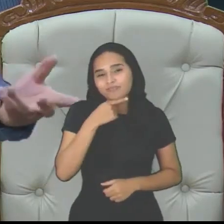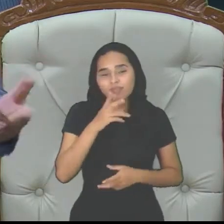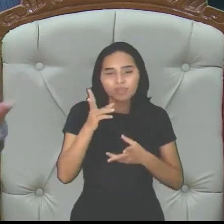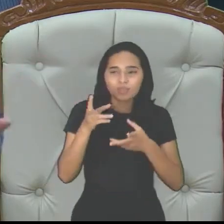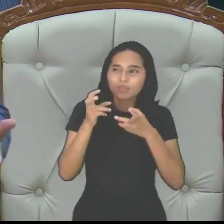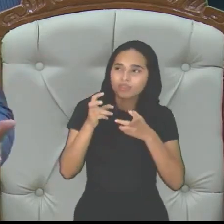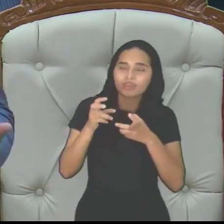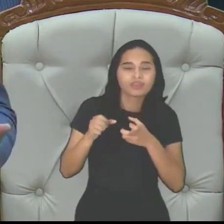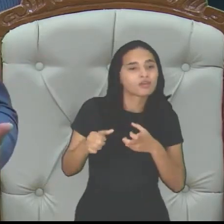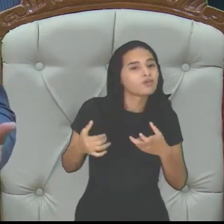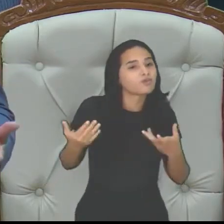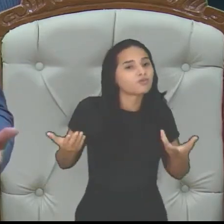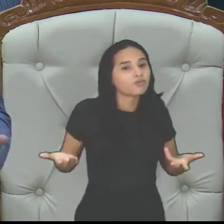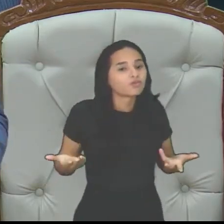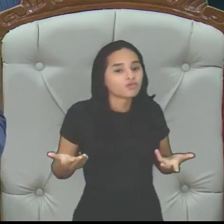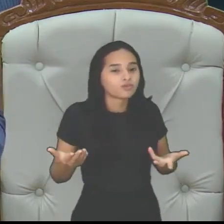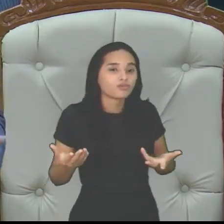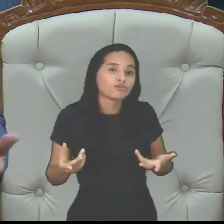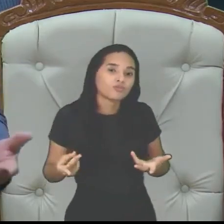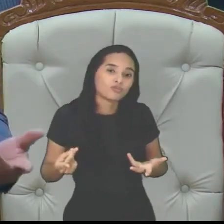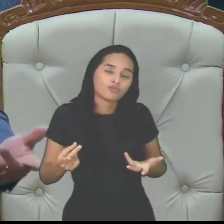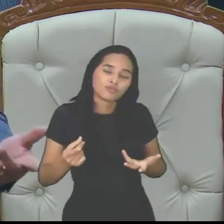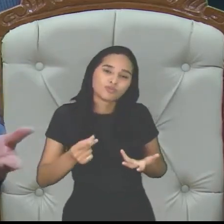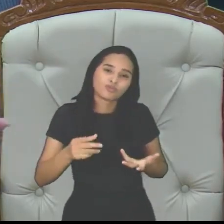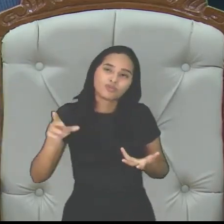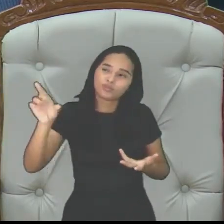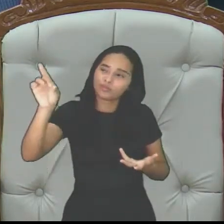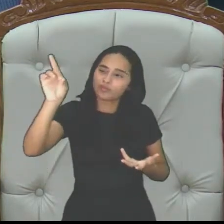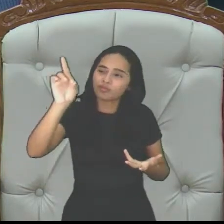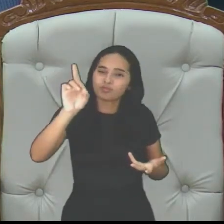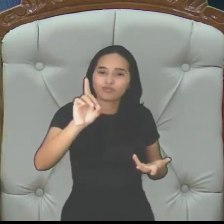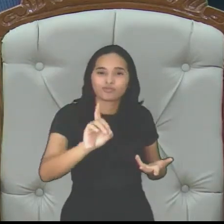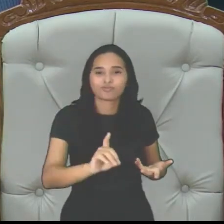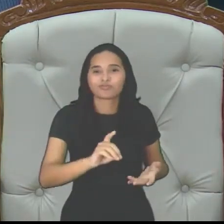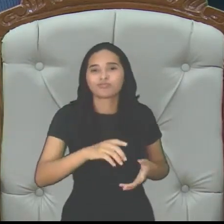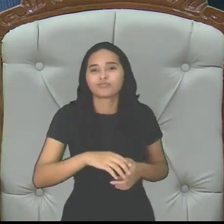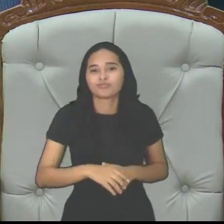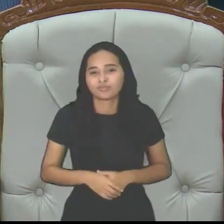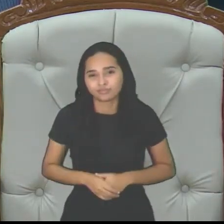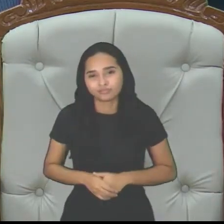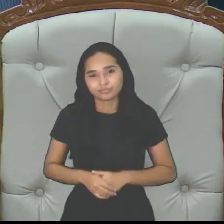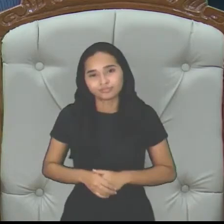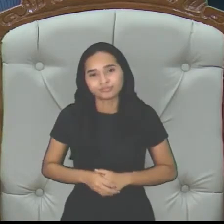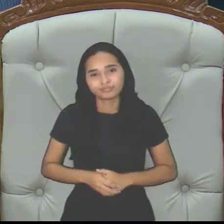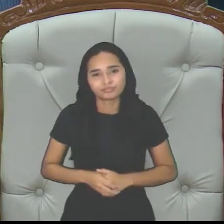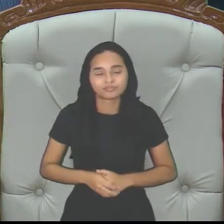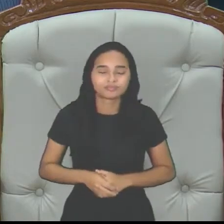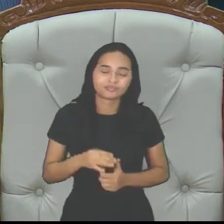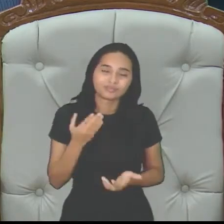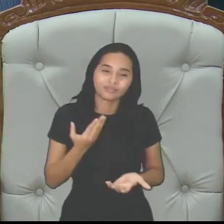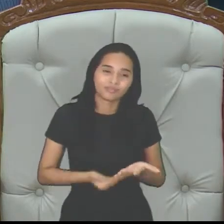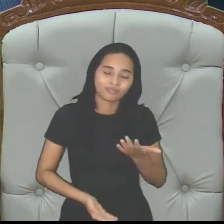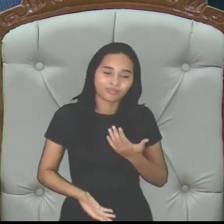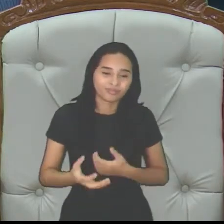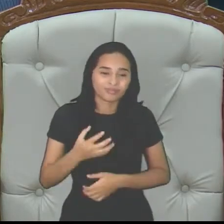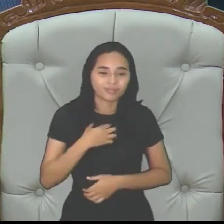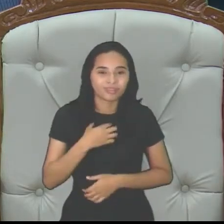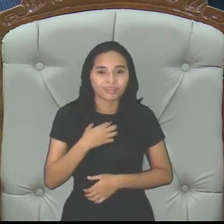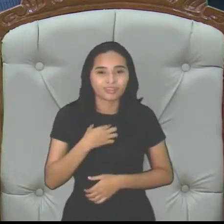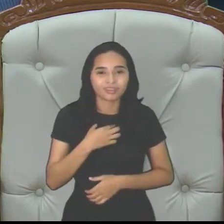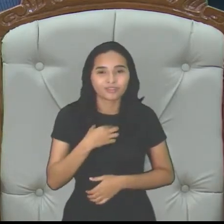perceber quando o eterno está à nossa volta. Perdeu a